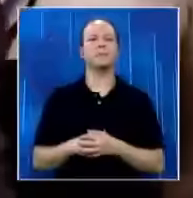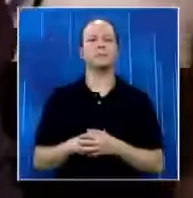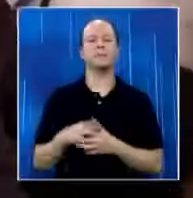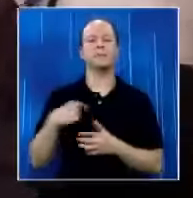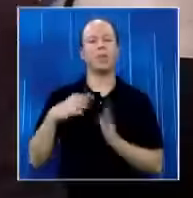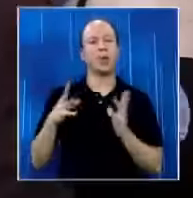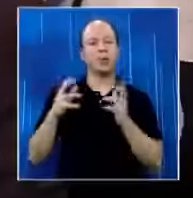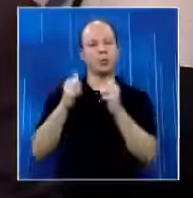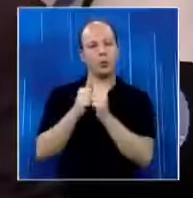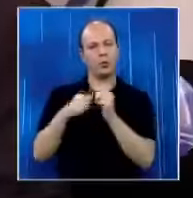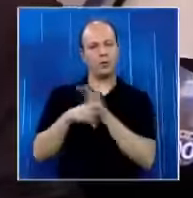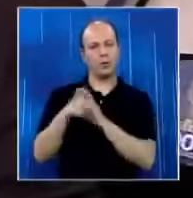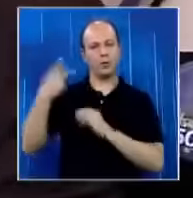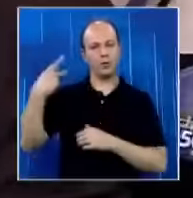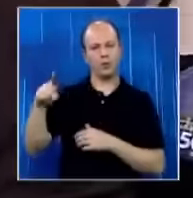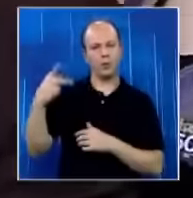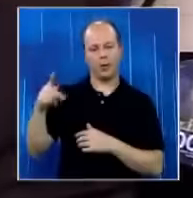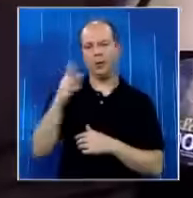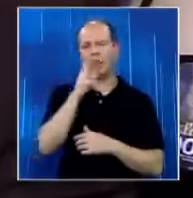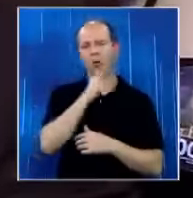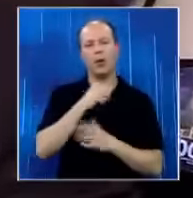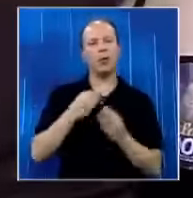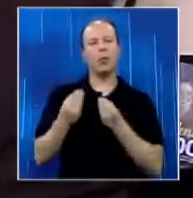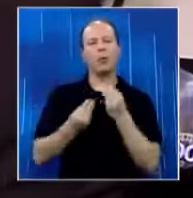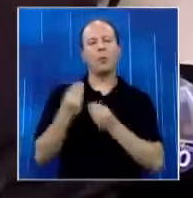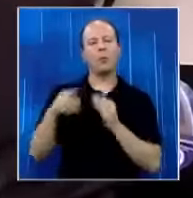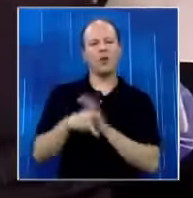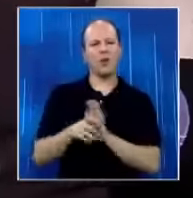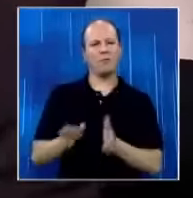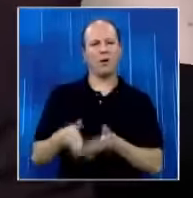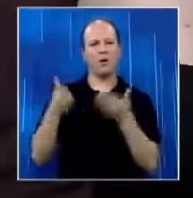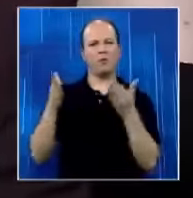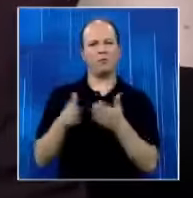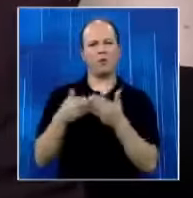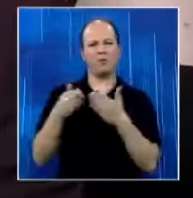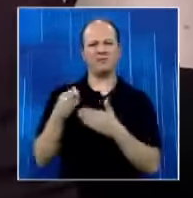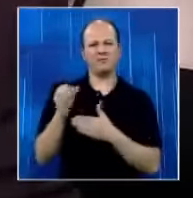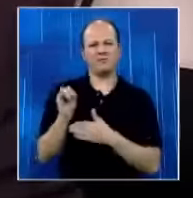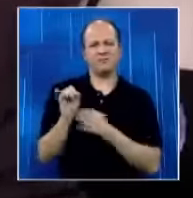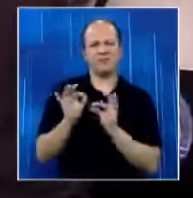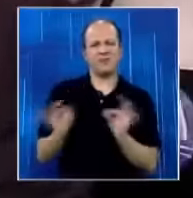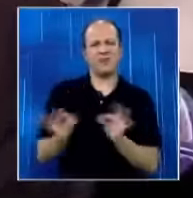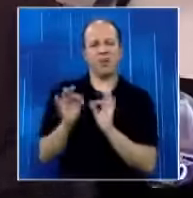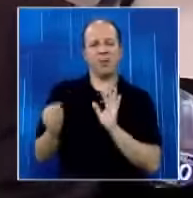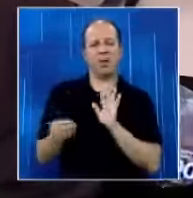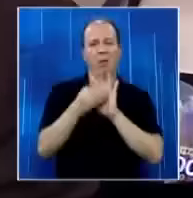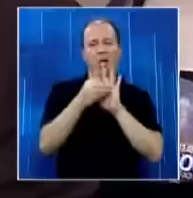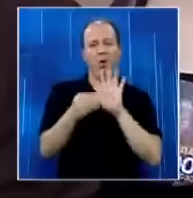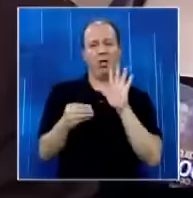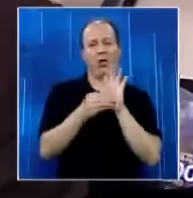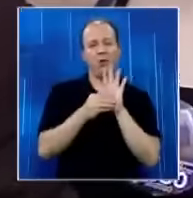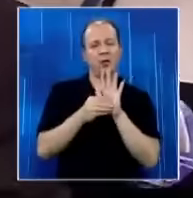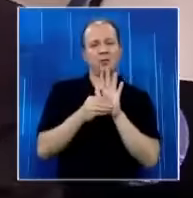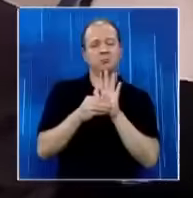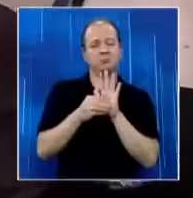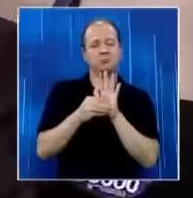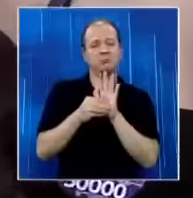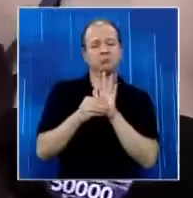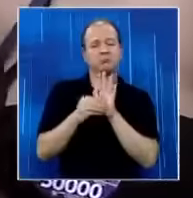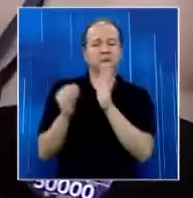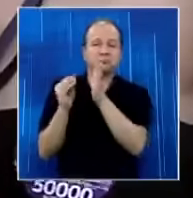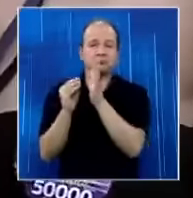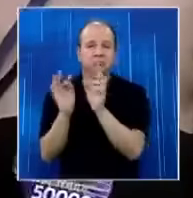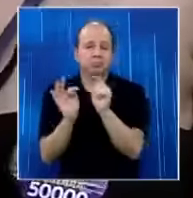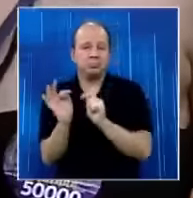do desempenho de todos os candidatos. Acho que foi um debate muito pobre, propostas muito pontuais, desarticuladas entre